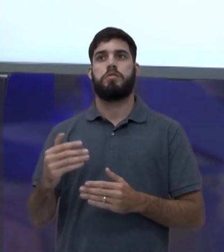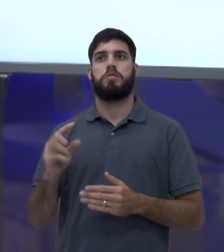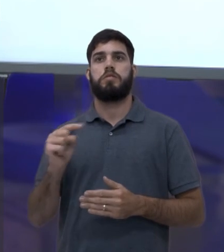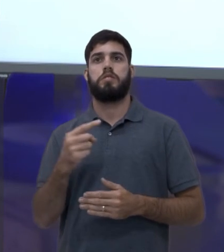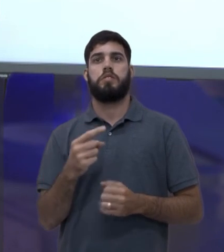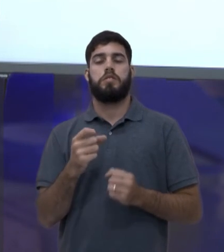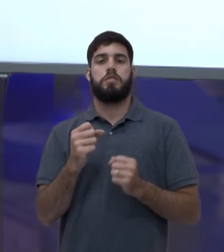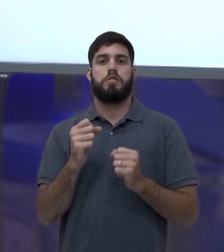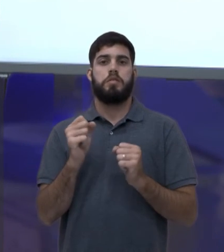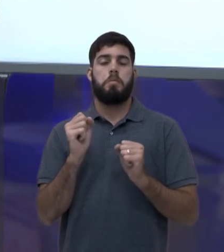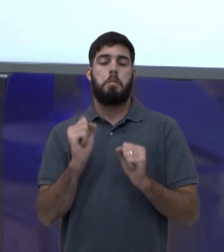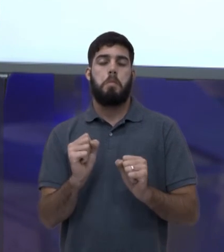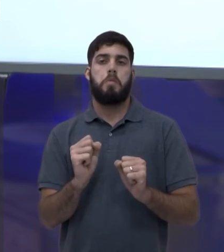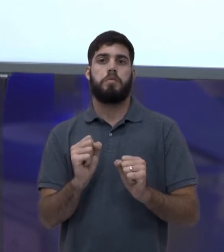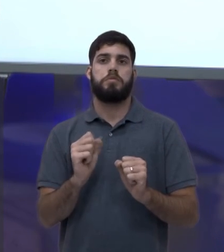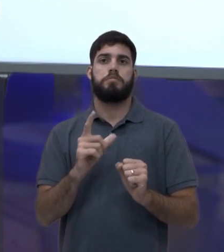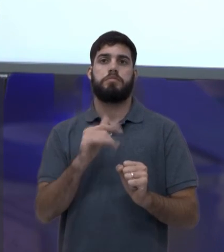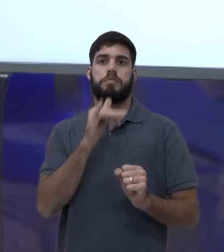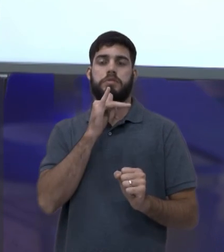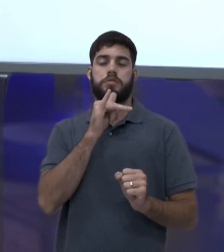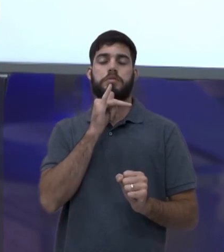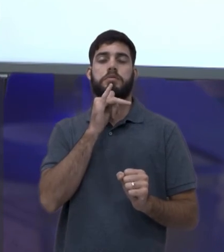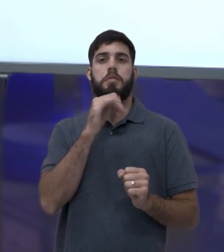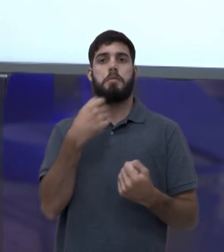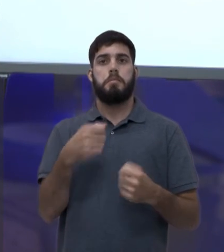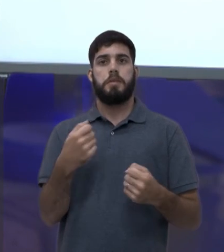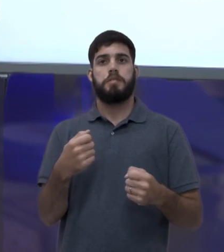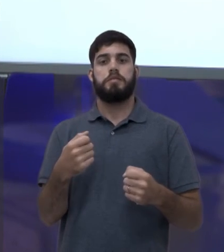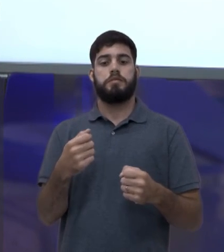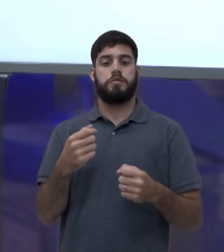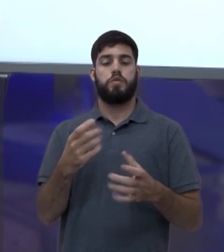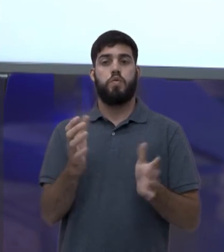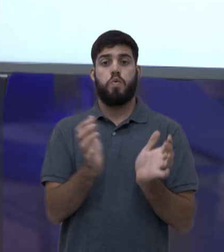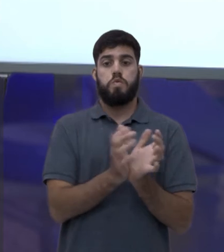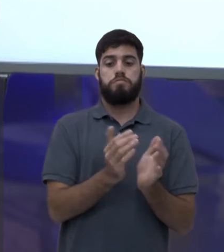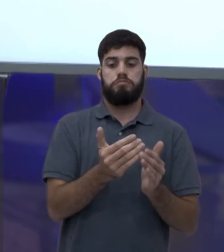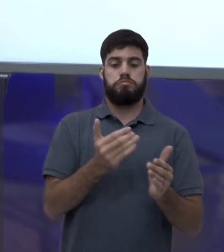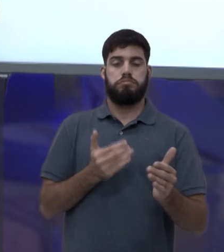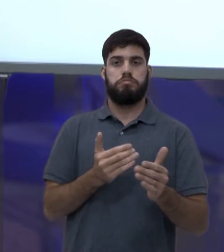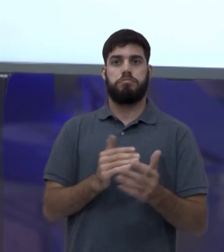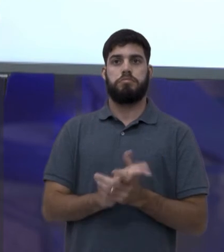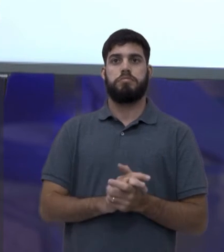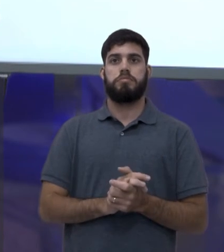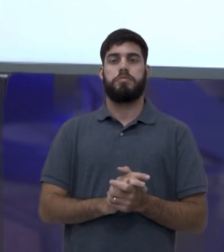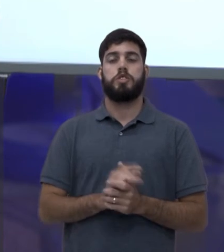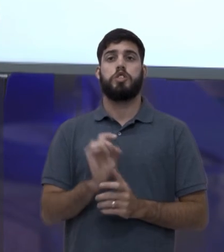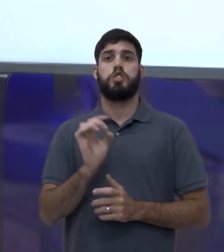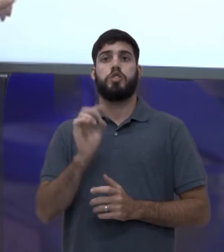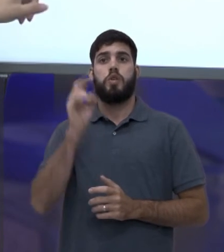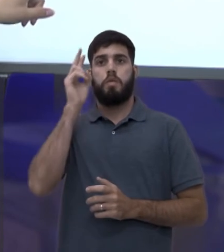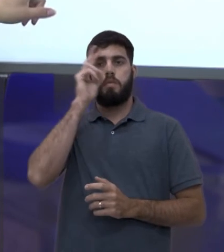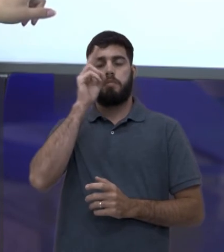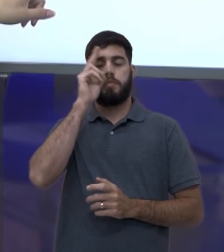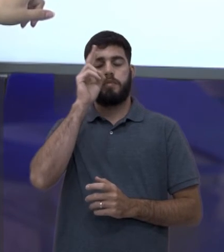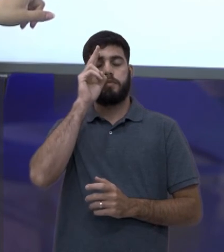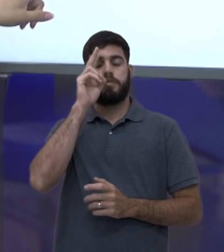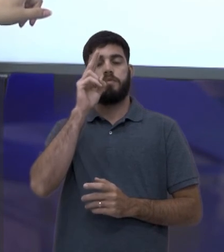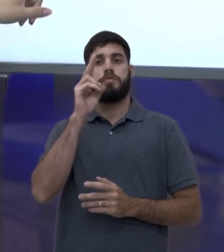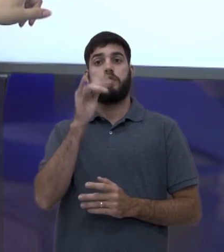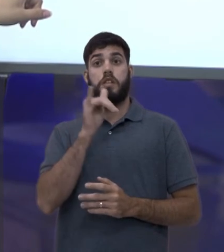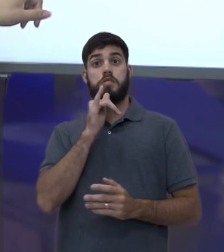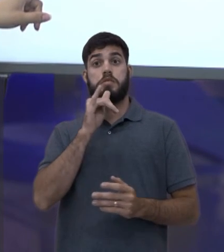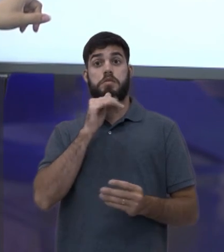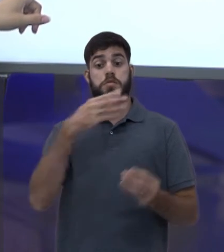uma sequência de fato recursiva, ela precisa de um termo anterior. Só lembrando que no exemplo da bonequinha